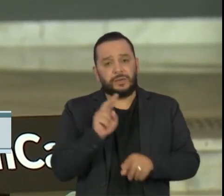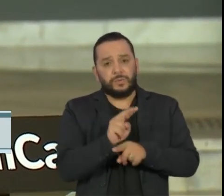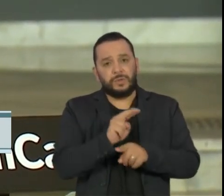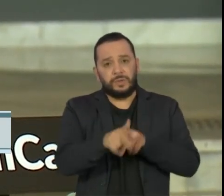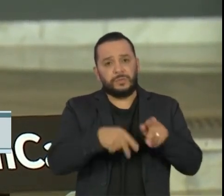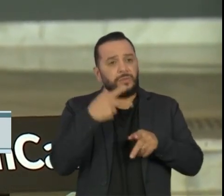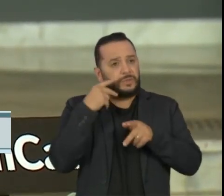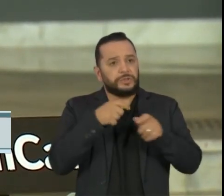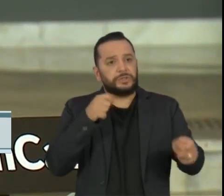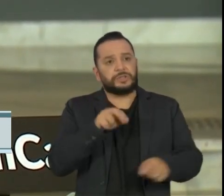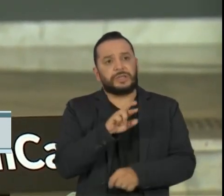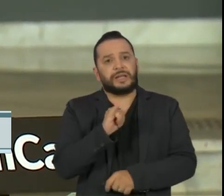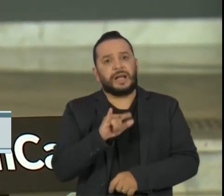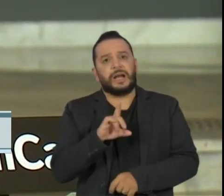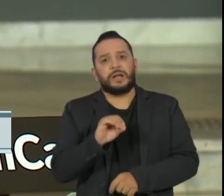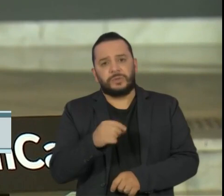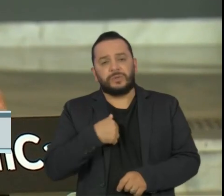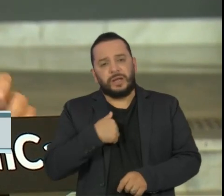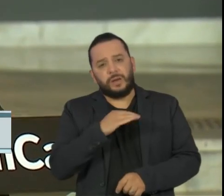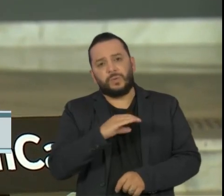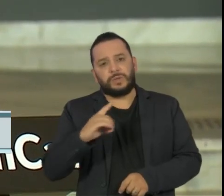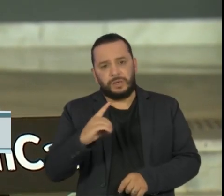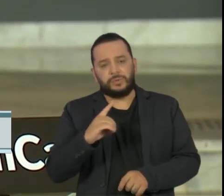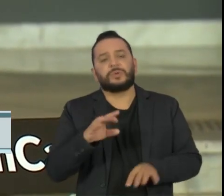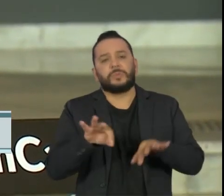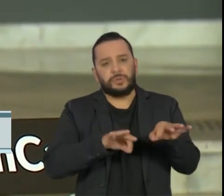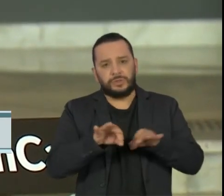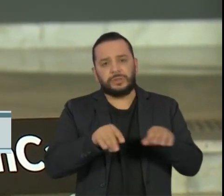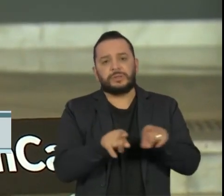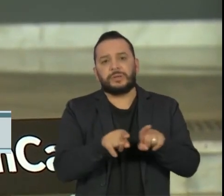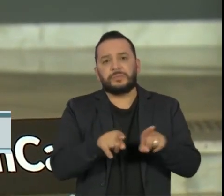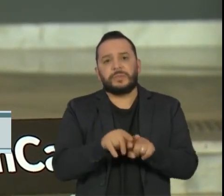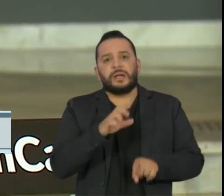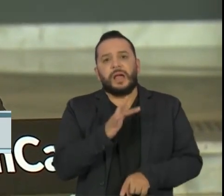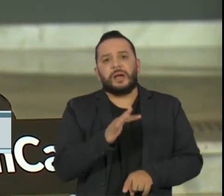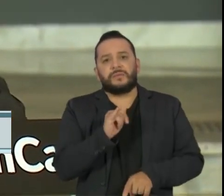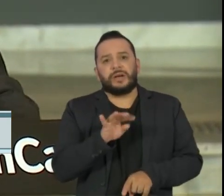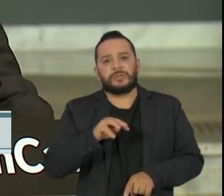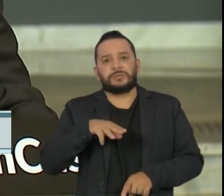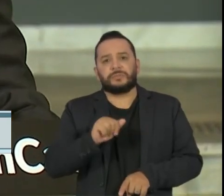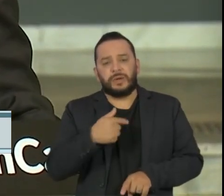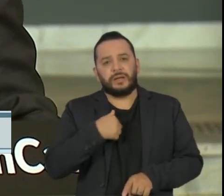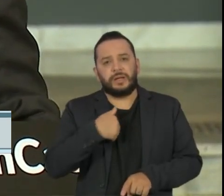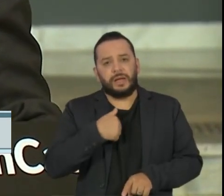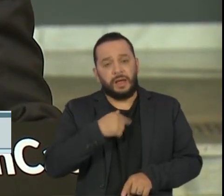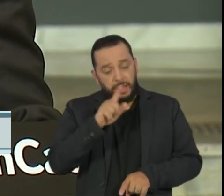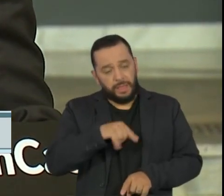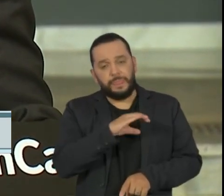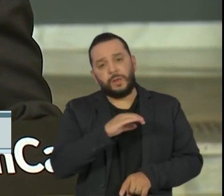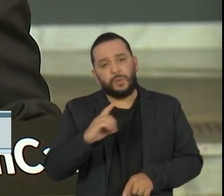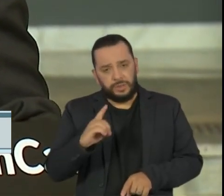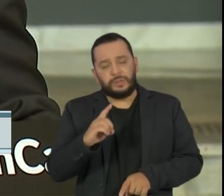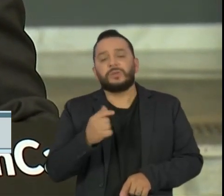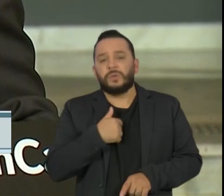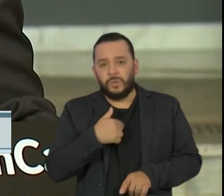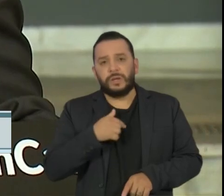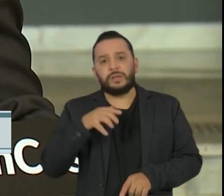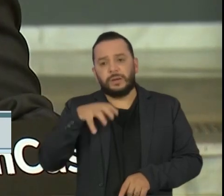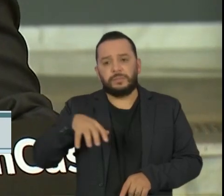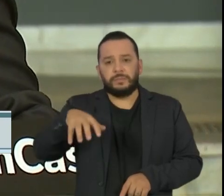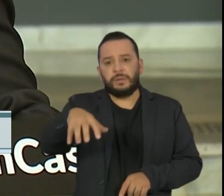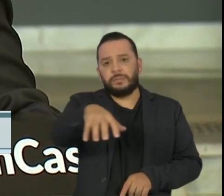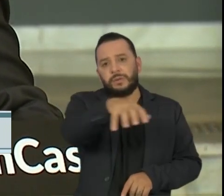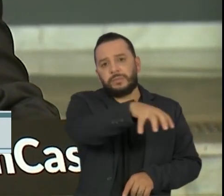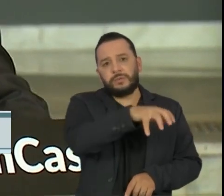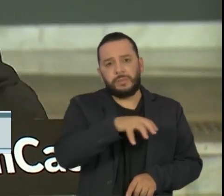Ricardo Tardella, que é o coordenador de projetos, e a Fátima Bombarda, que é coordenadora das redes de unidade de